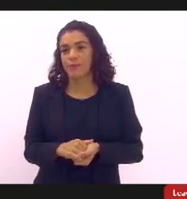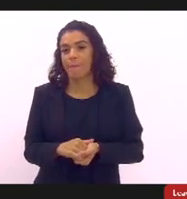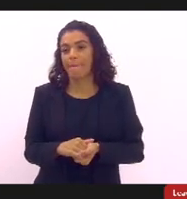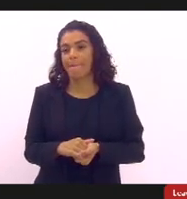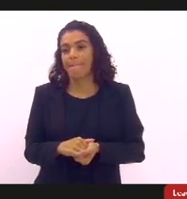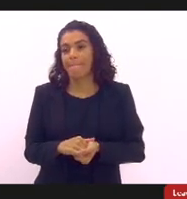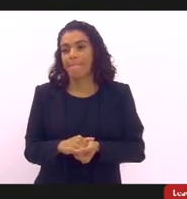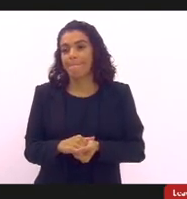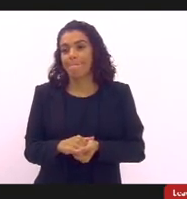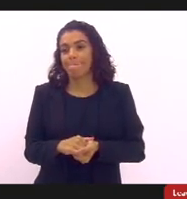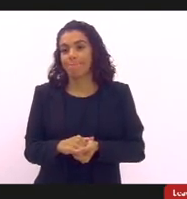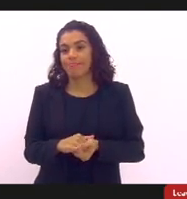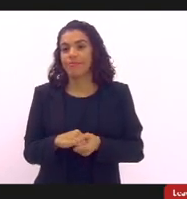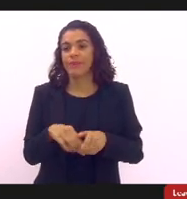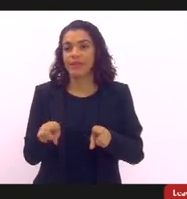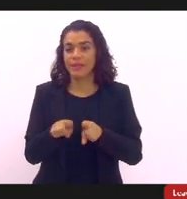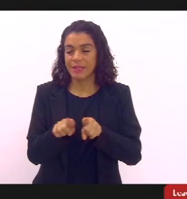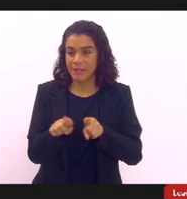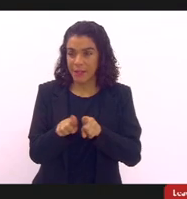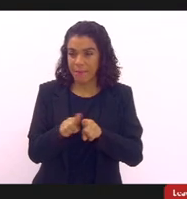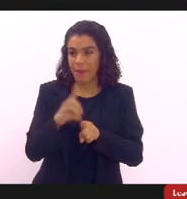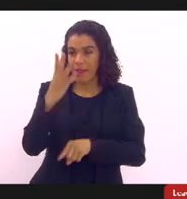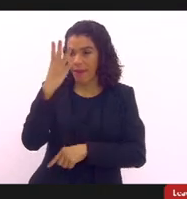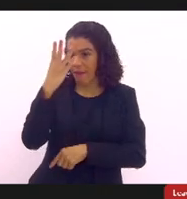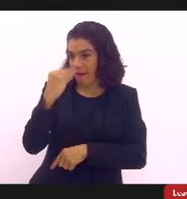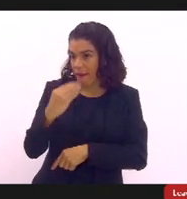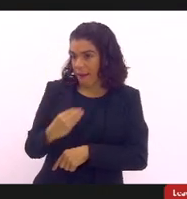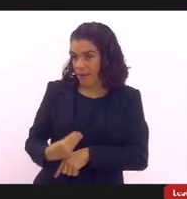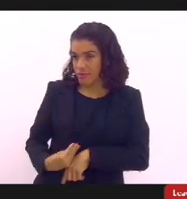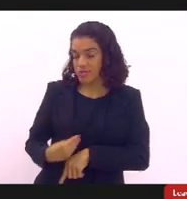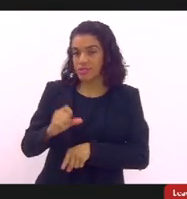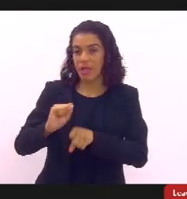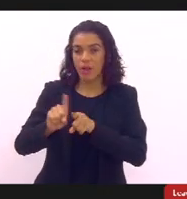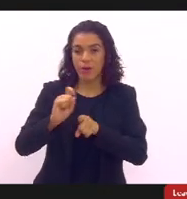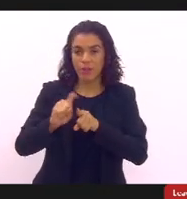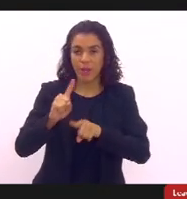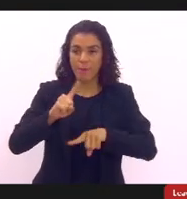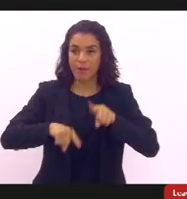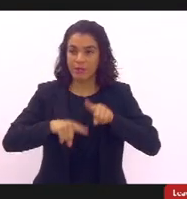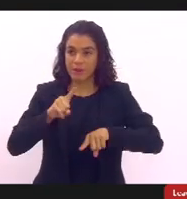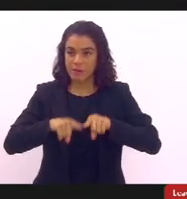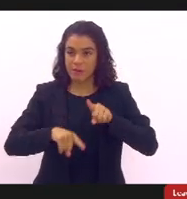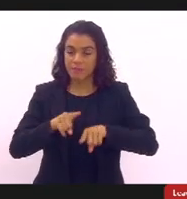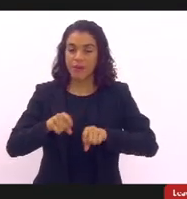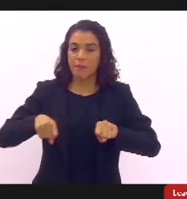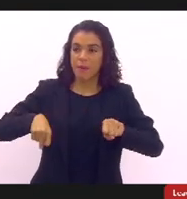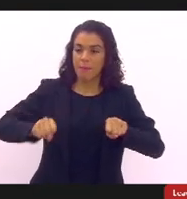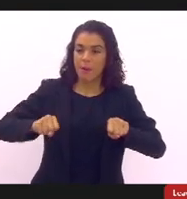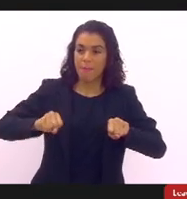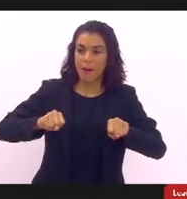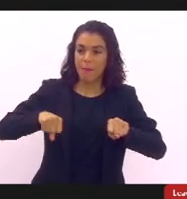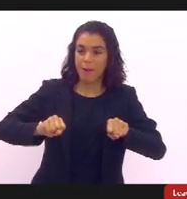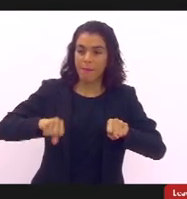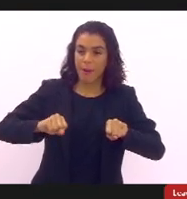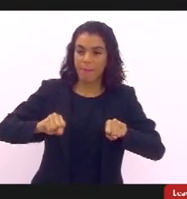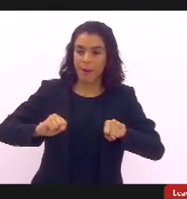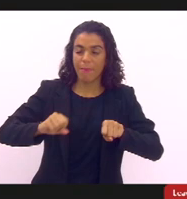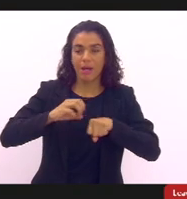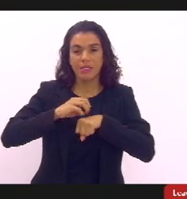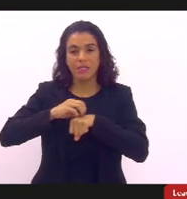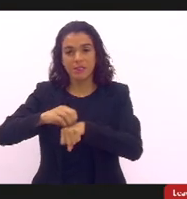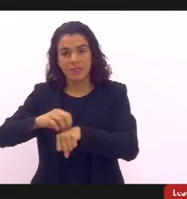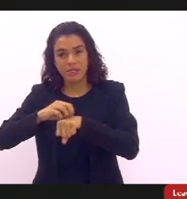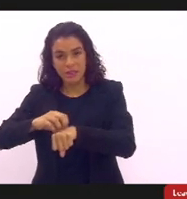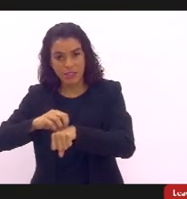a questão do raio-x, locação de recursos, locação de veículos para apoio, motoboy para transporte de amostra, isso tudo